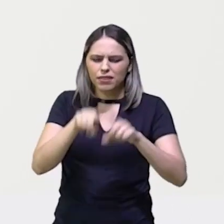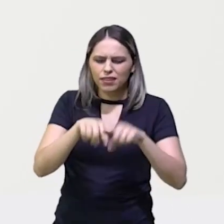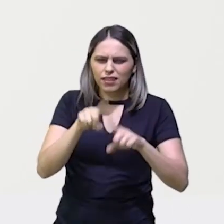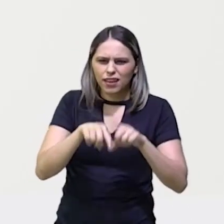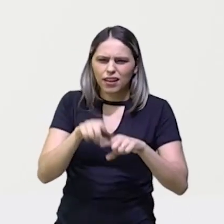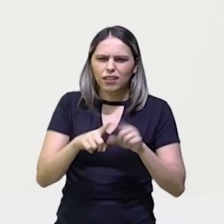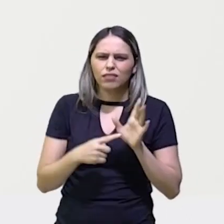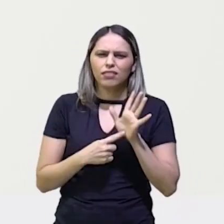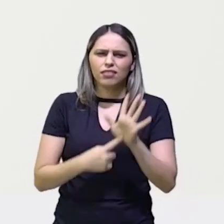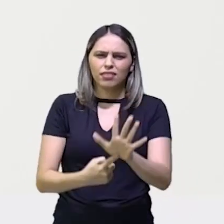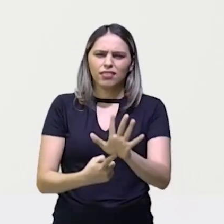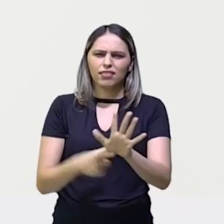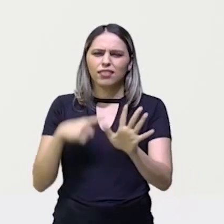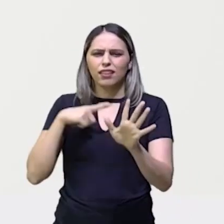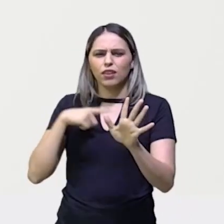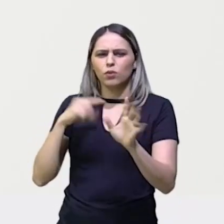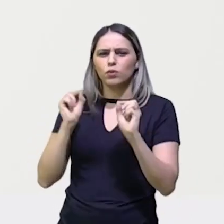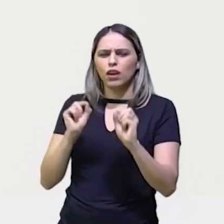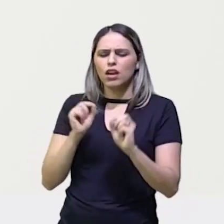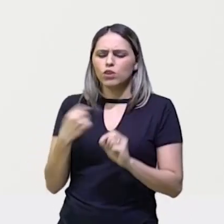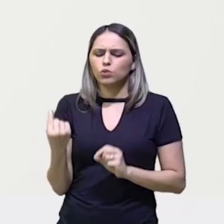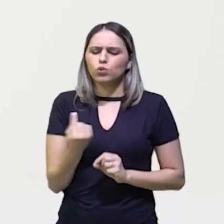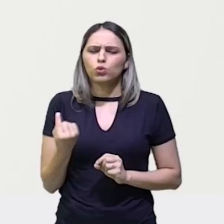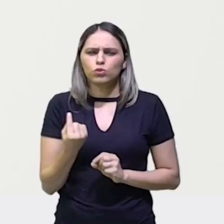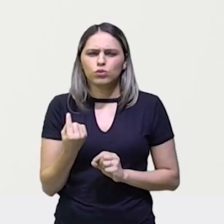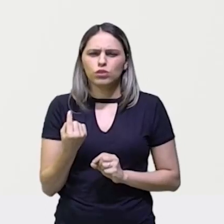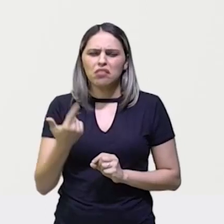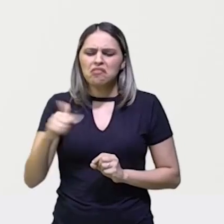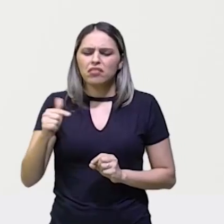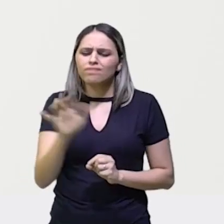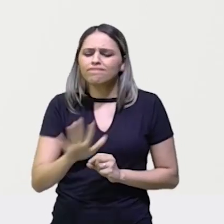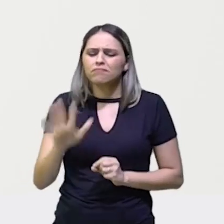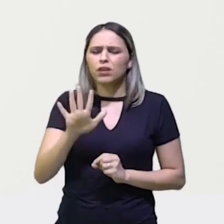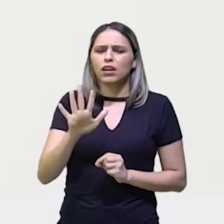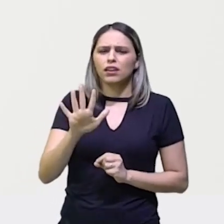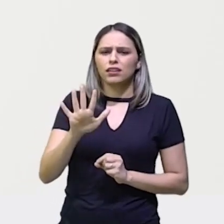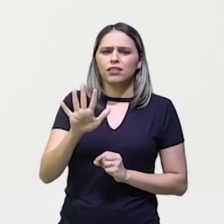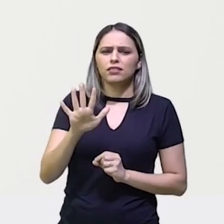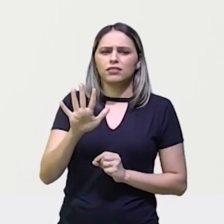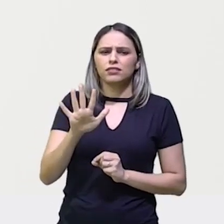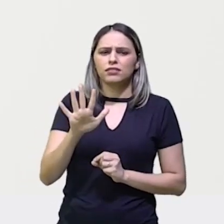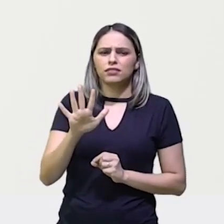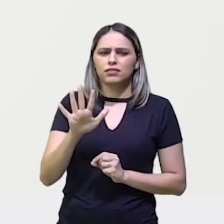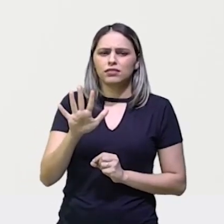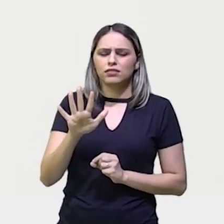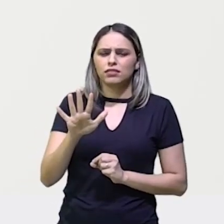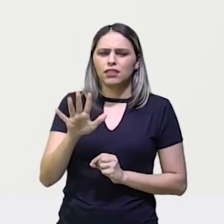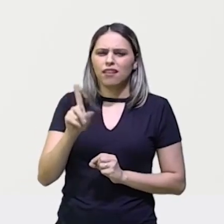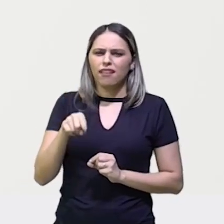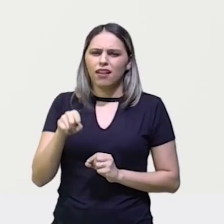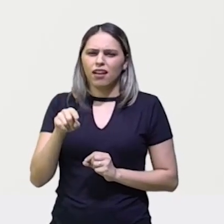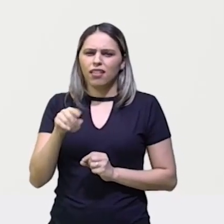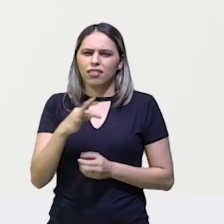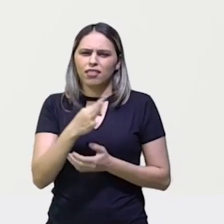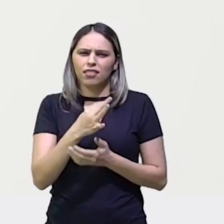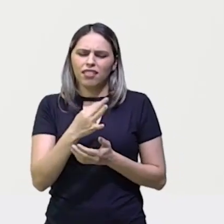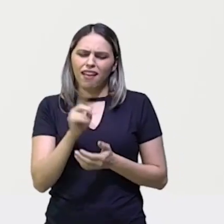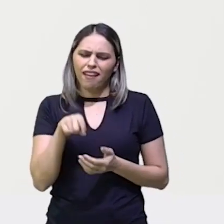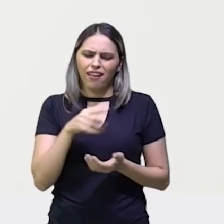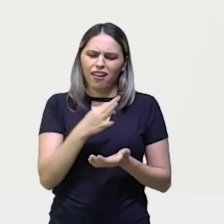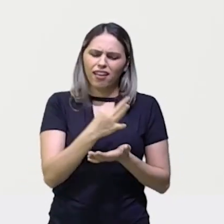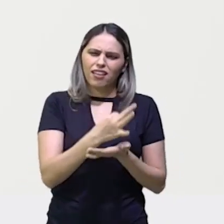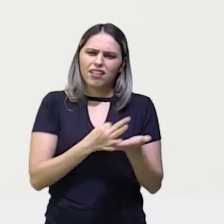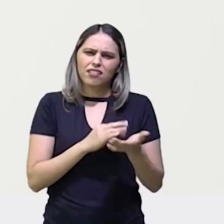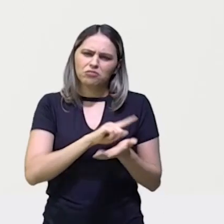se ela tivesse sozinha e não tivessem essas imagens aqui, ó, ela seria um portador ou